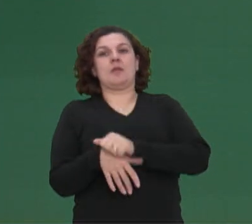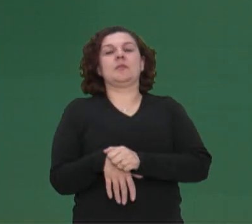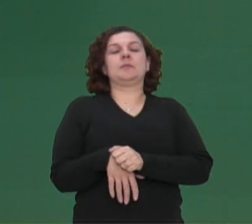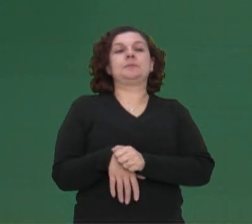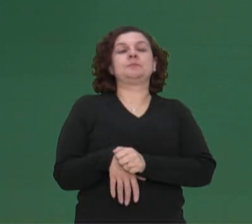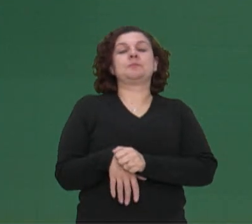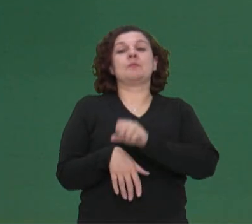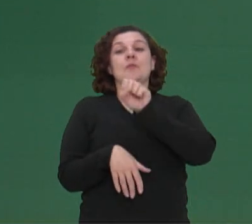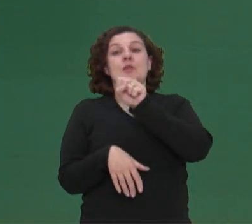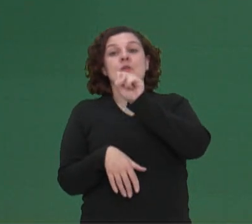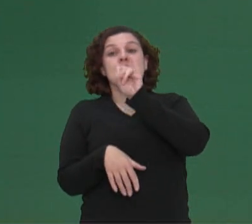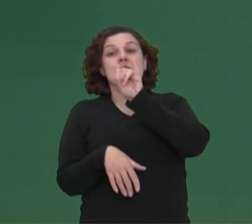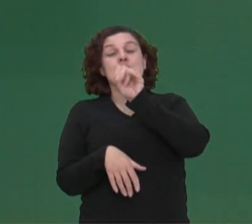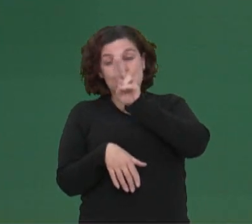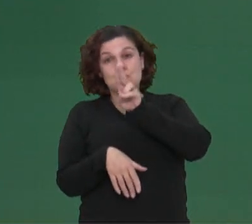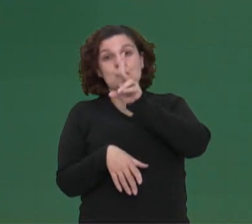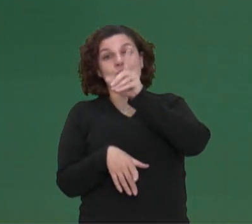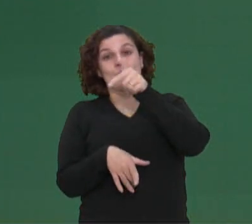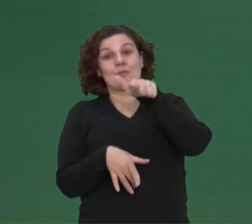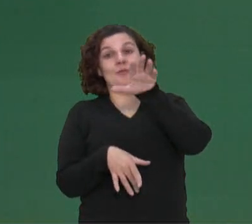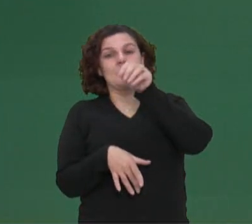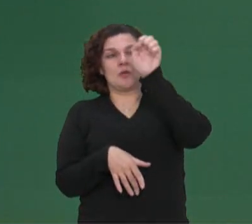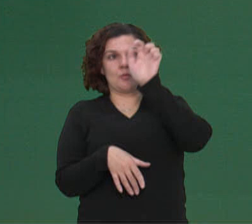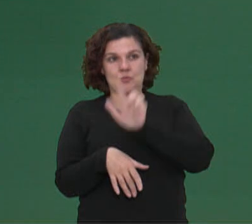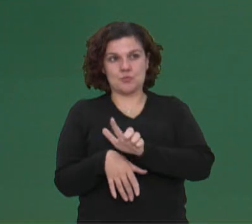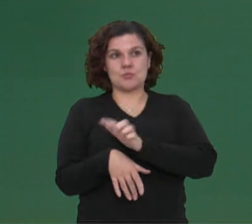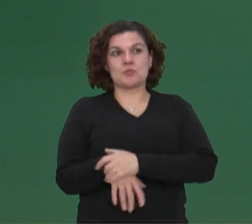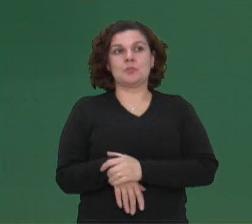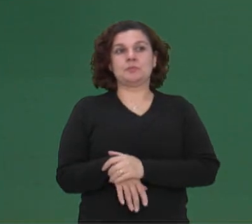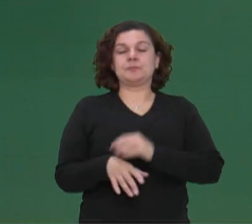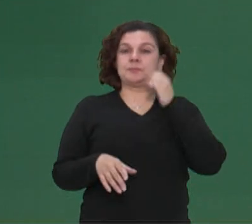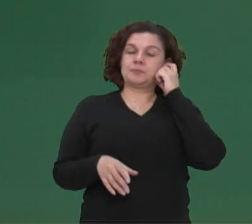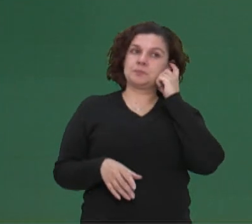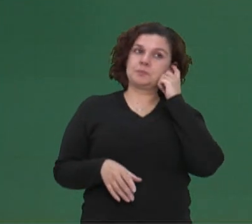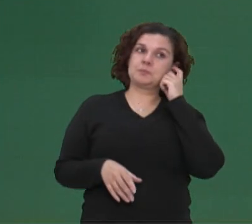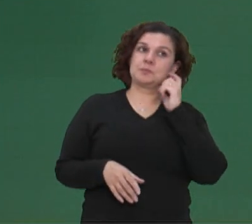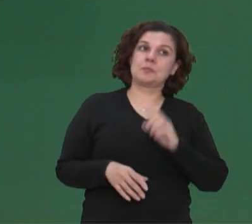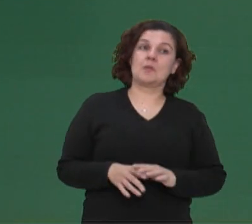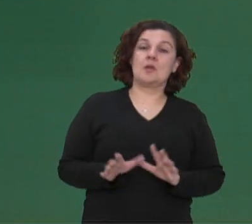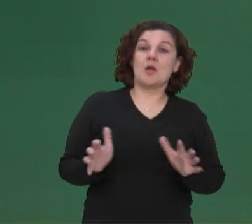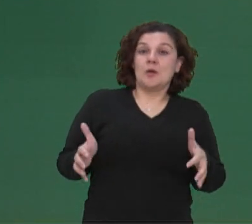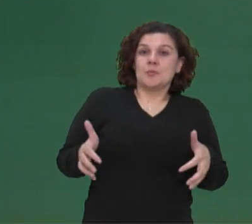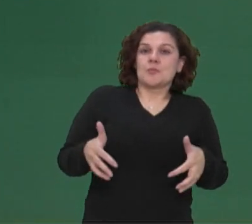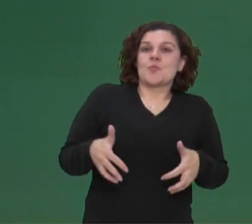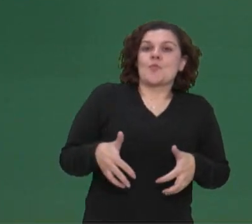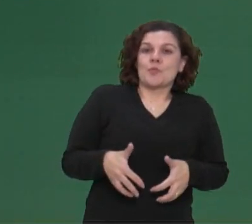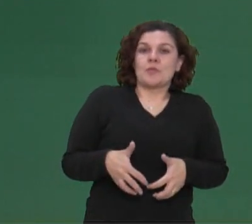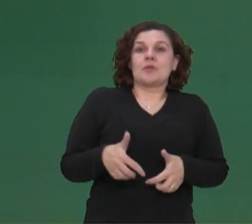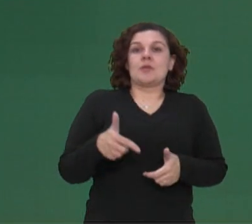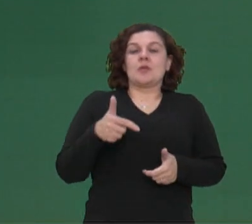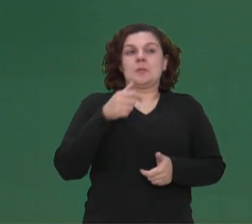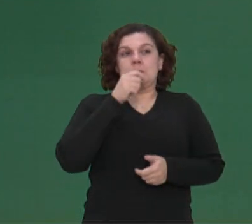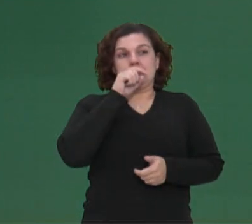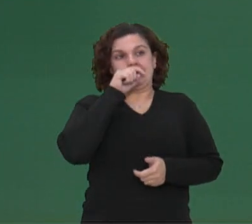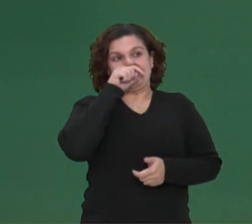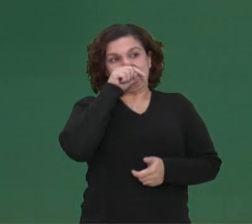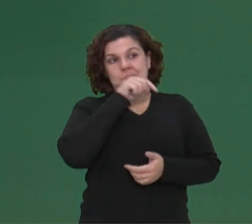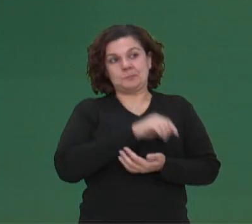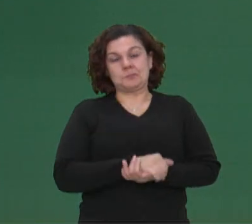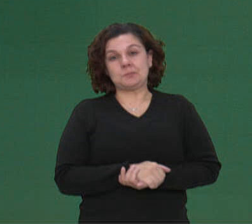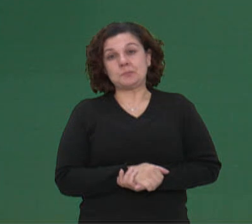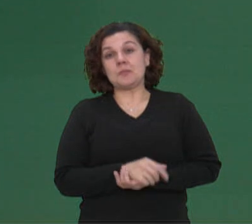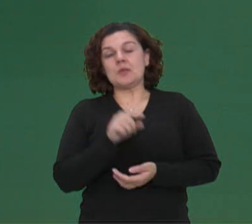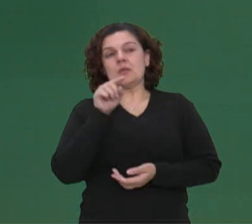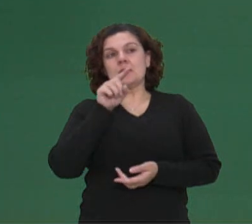Sul, né, que este mapa aqui era o melhor que eu achei sobre isso, mas um pouquinho desatualizado porque não tem Sudão do Sul,